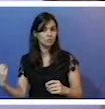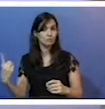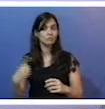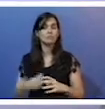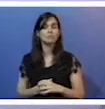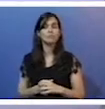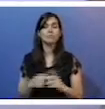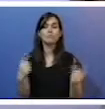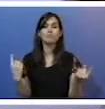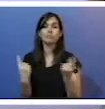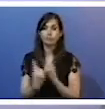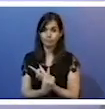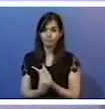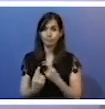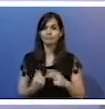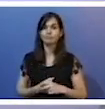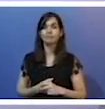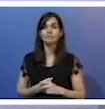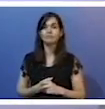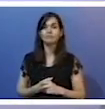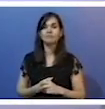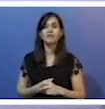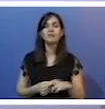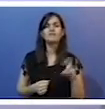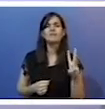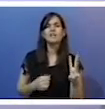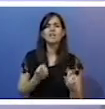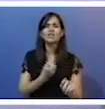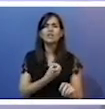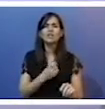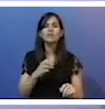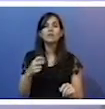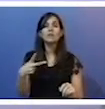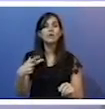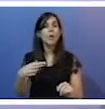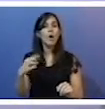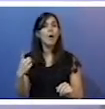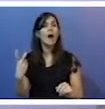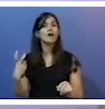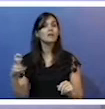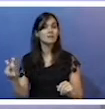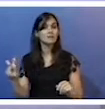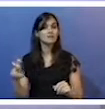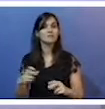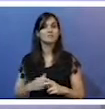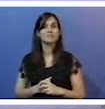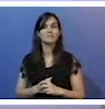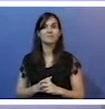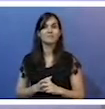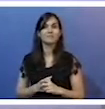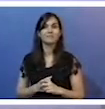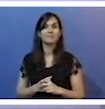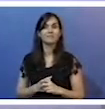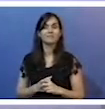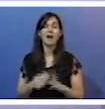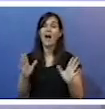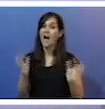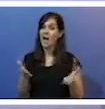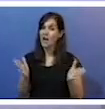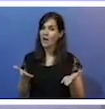ela aqui a conta de mais 16 - um vai dar 15 E aí e